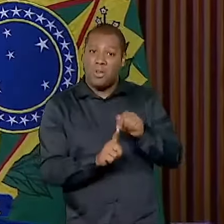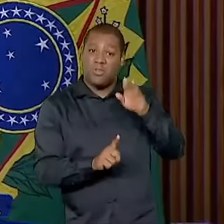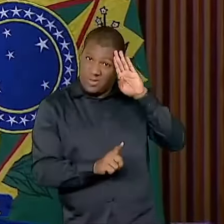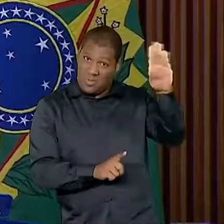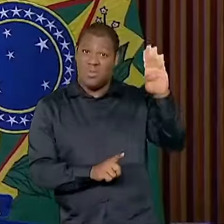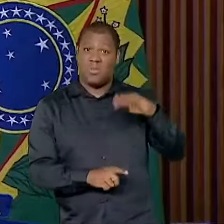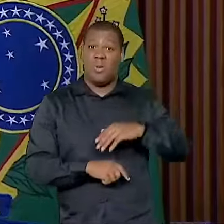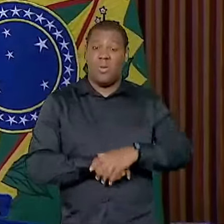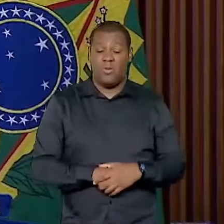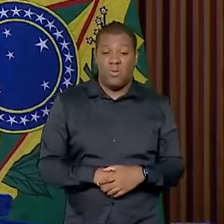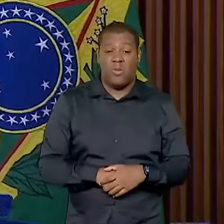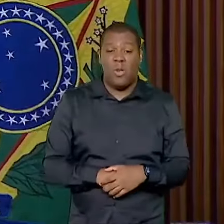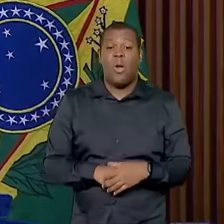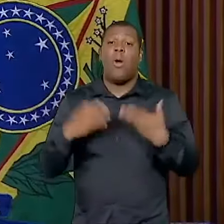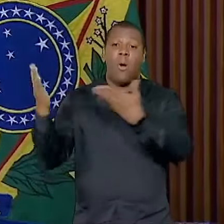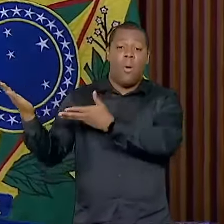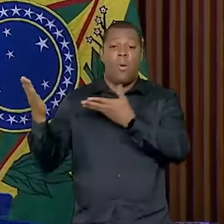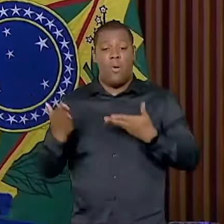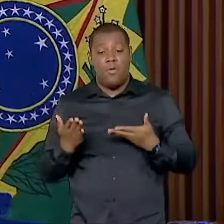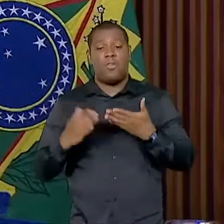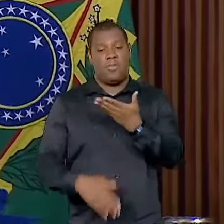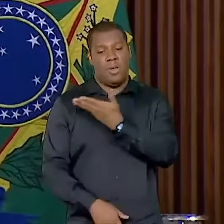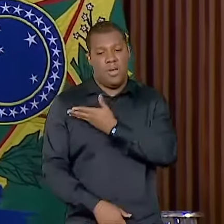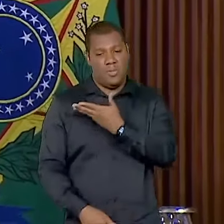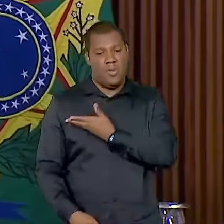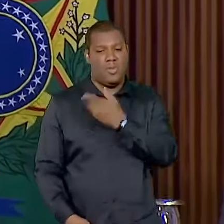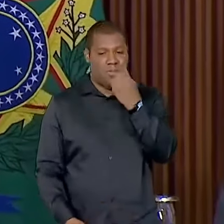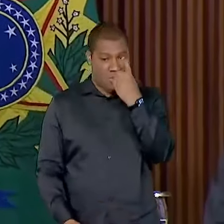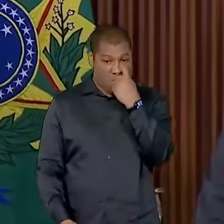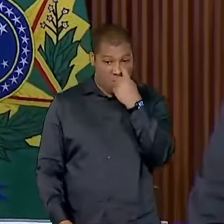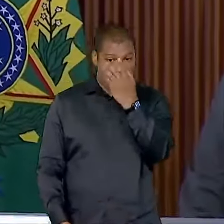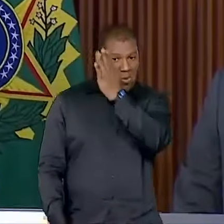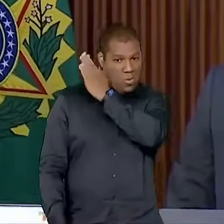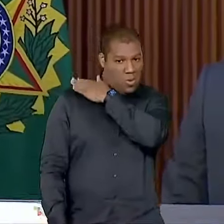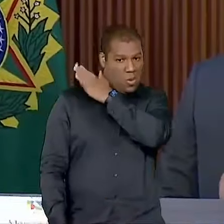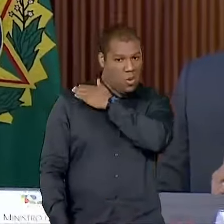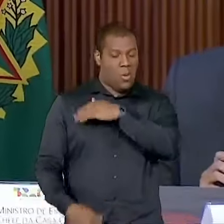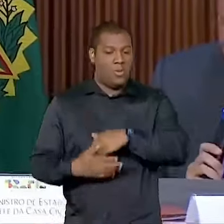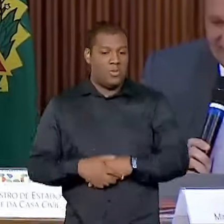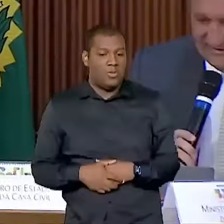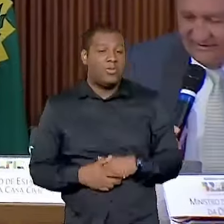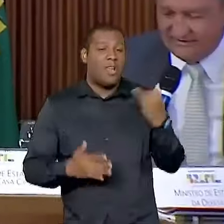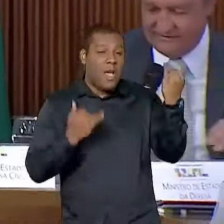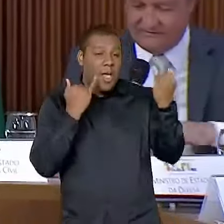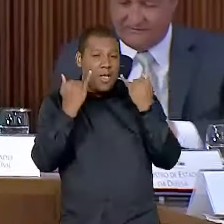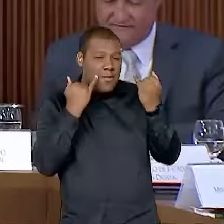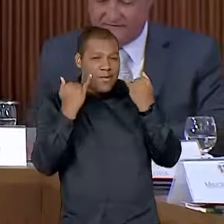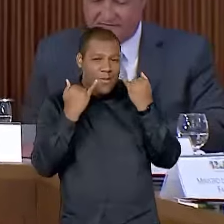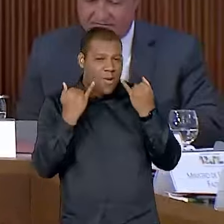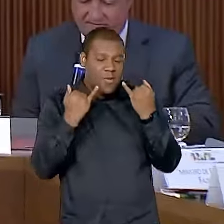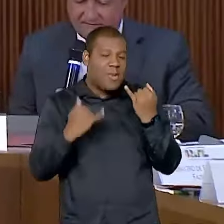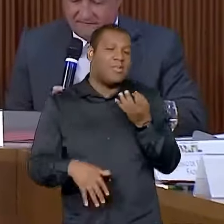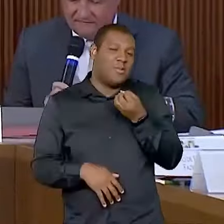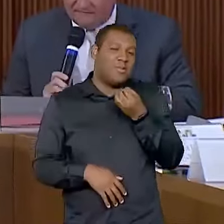no governo. Eu agora passo a palavra ao nosso companheiro Rui Costa, para ele falar das boas novas que vocês